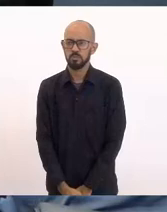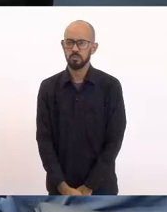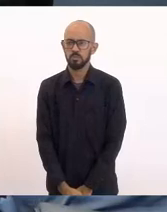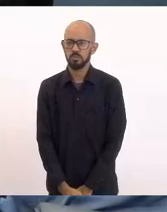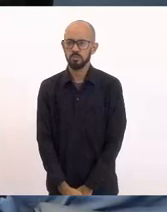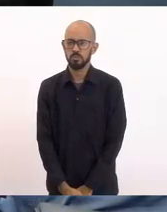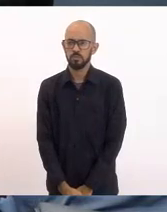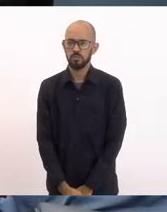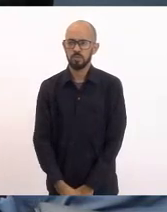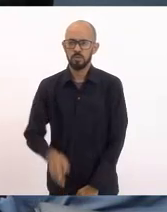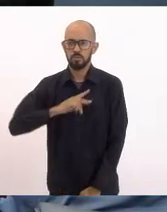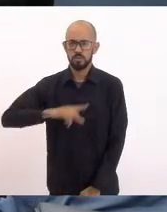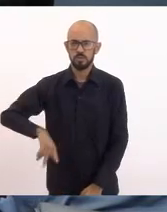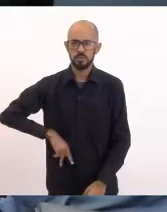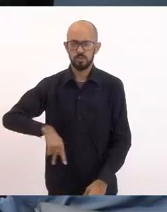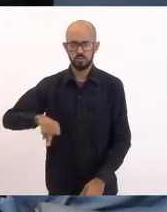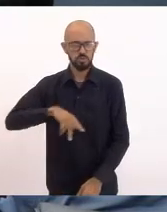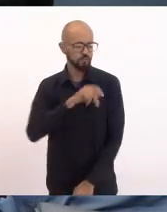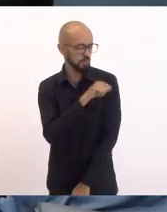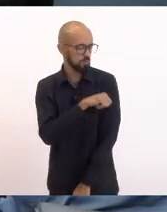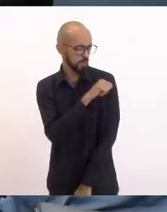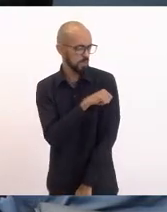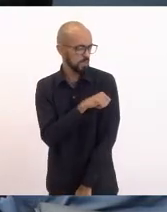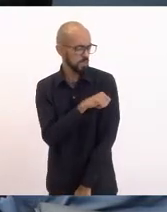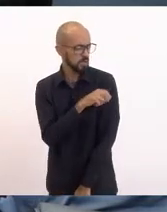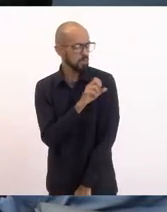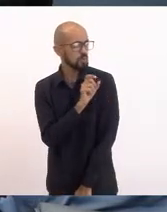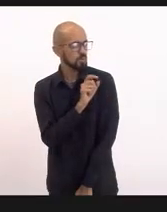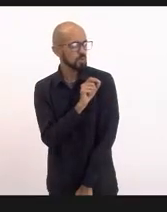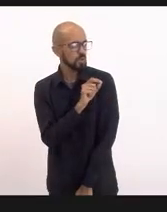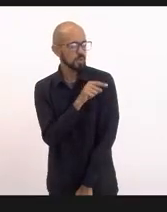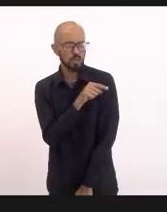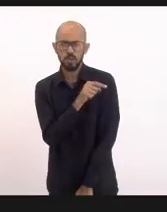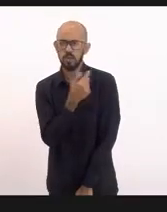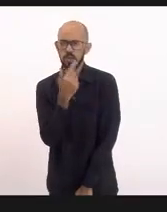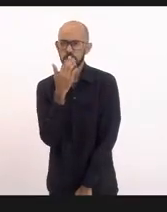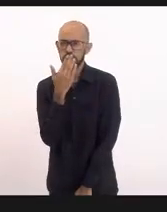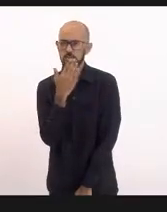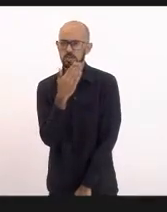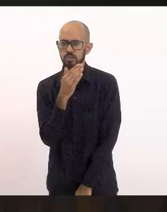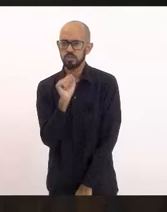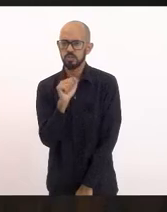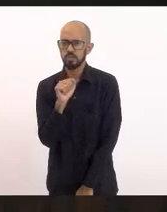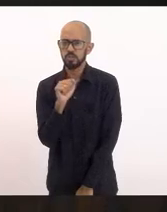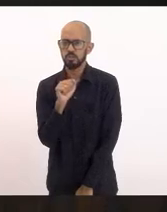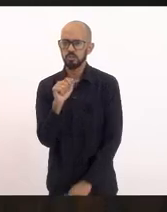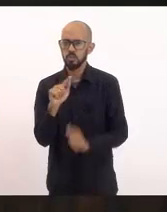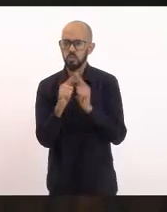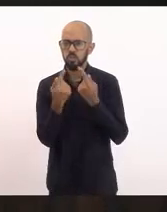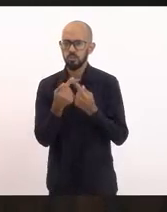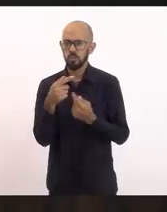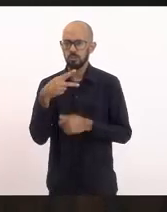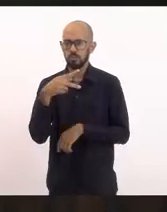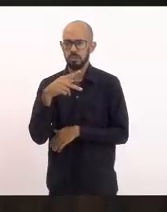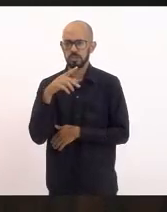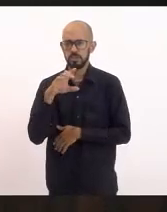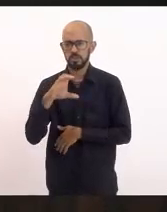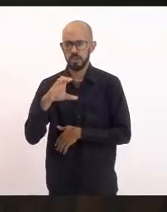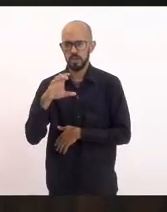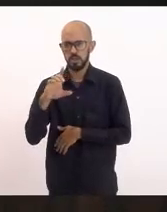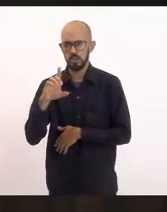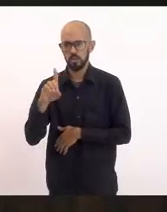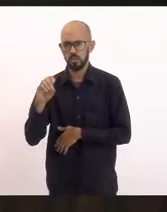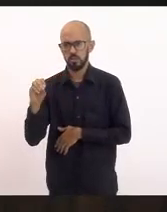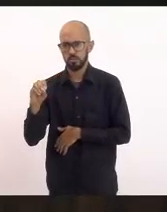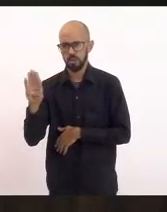Presidente. Oi, deputado enfermeira. Eu pedi aqui no grupo pelo PC. Não, mas... Então vou escrever a Vossa Excelência,